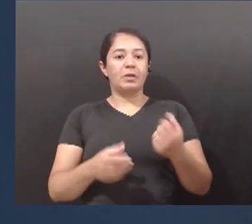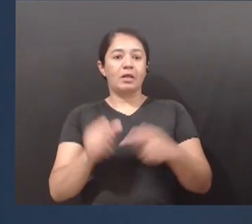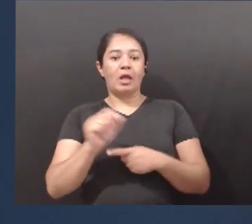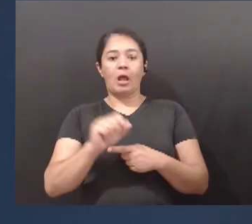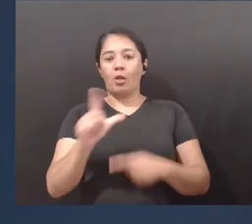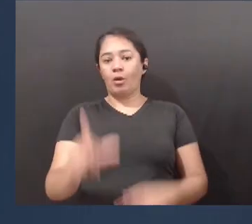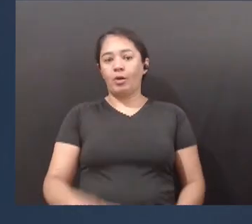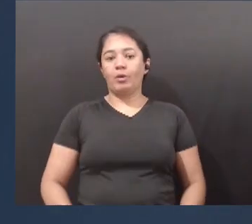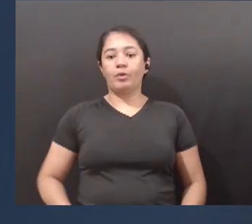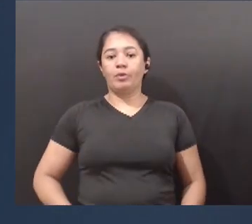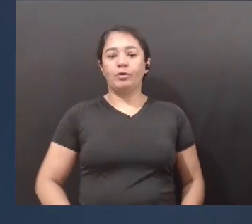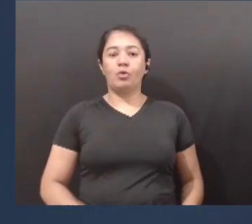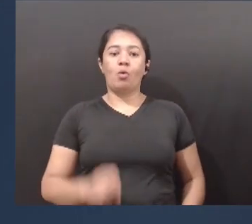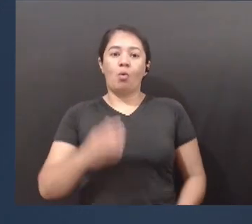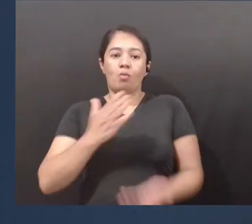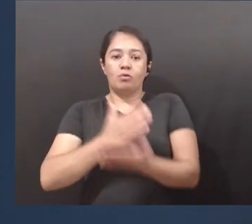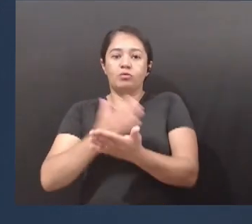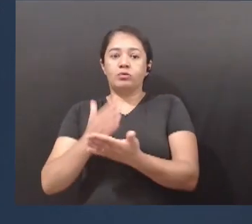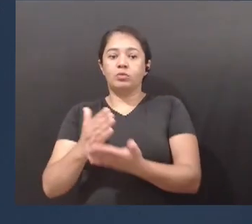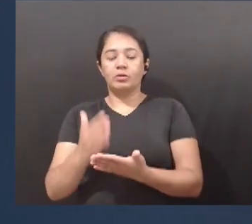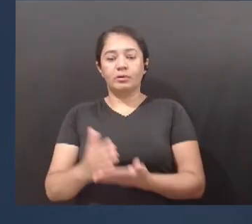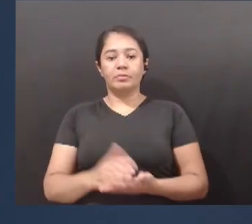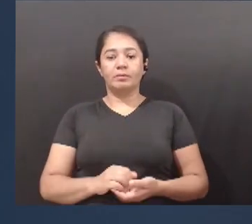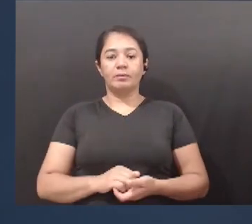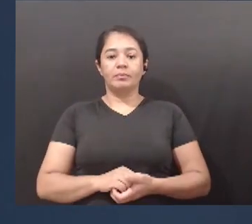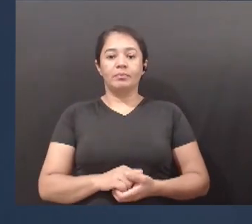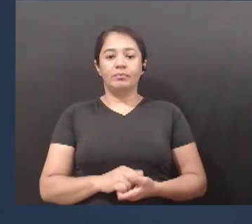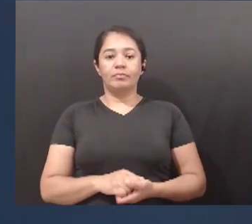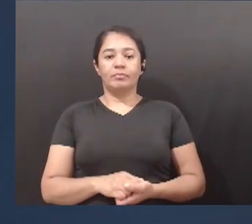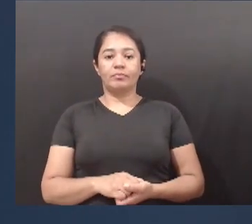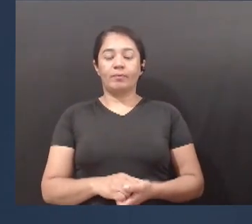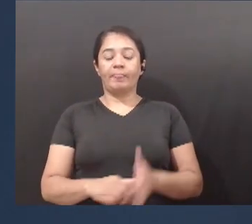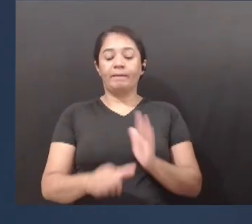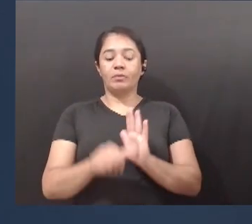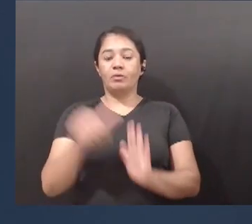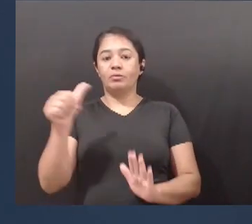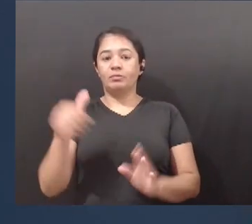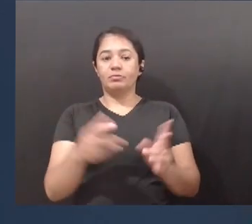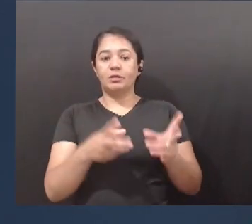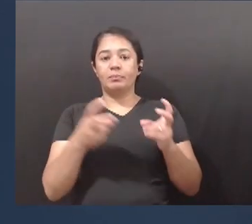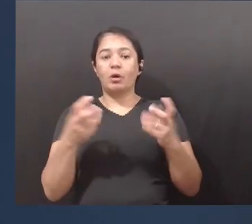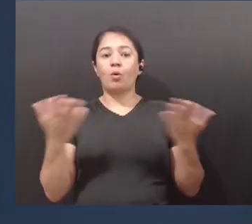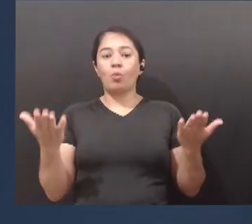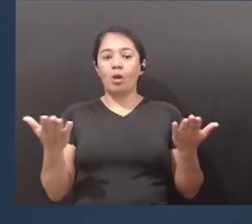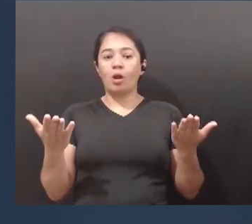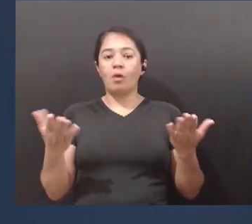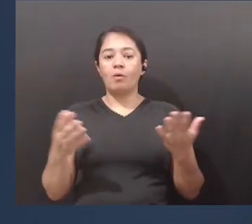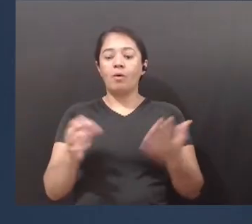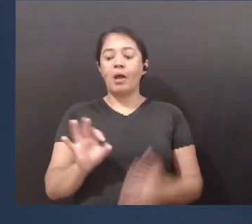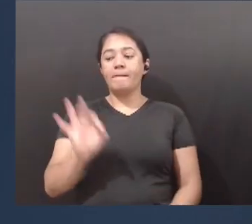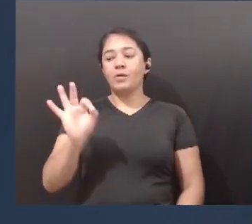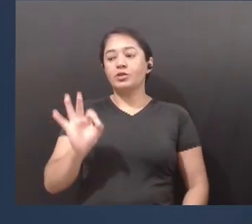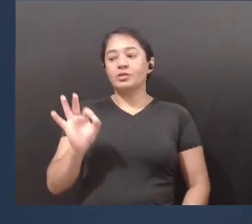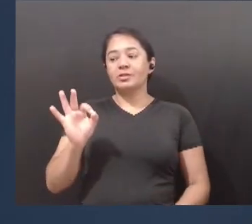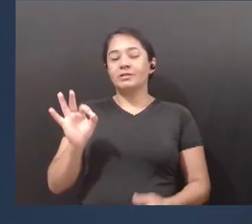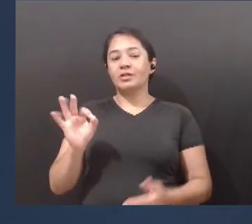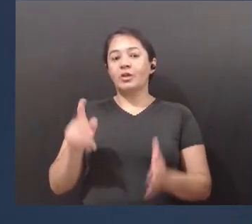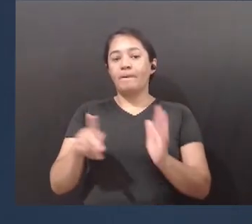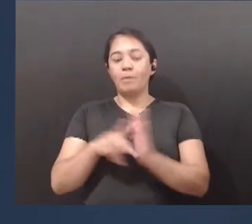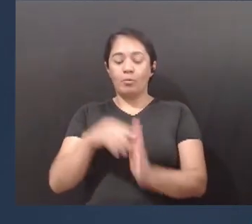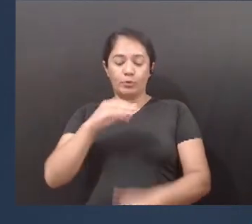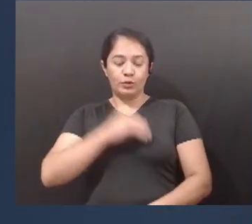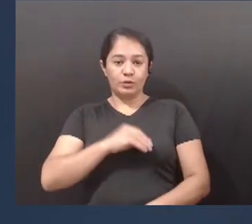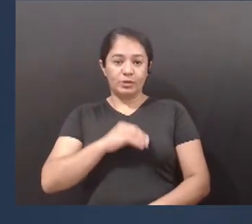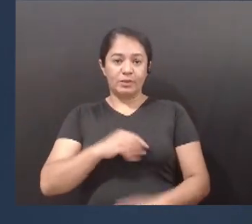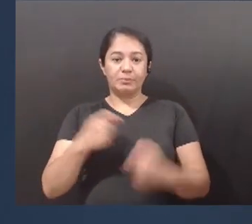financiamento, né? Que é o mais comum. Primeira coisa é identificar qual que é a porcentagem que isso vai comprometer da renda dela. Por quê? Ela tem que encaixar isso